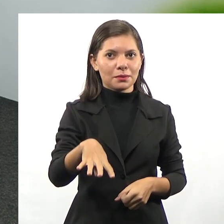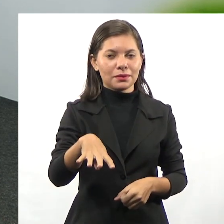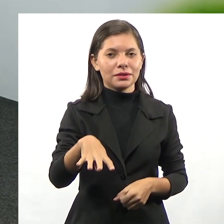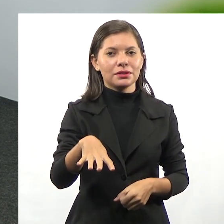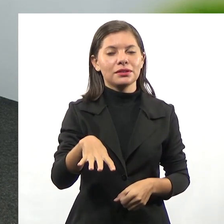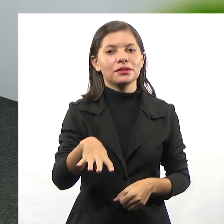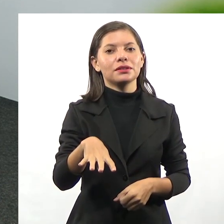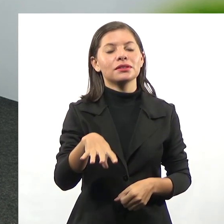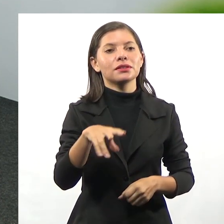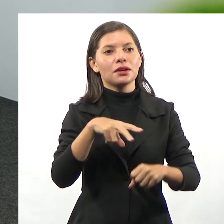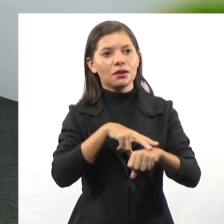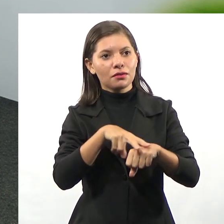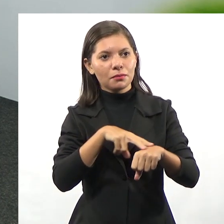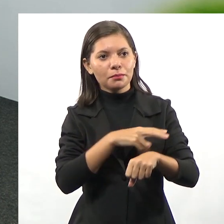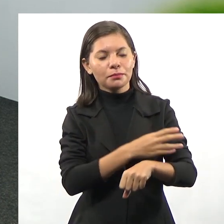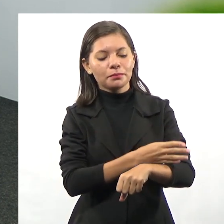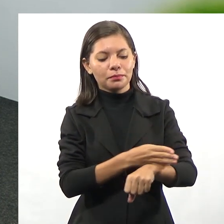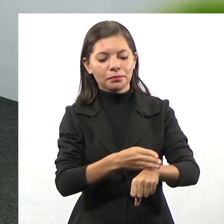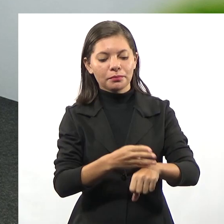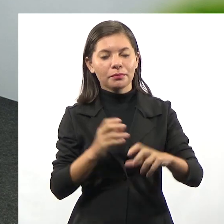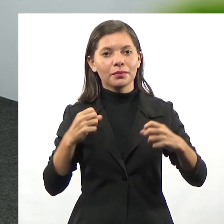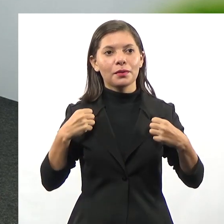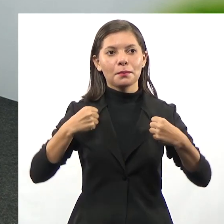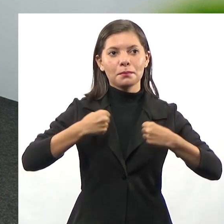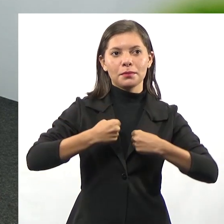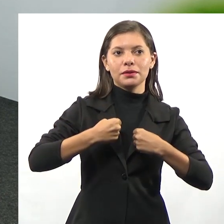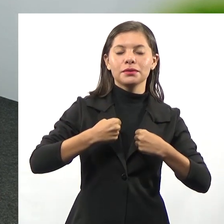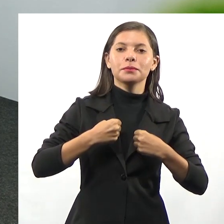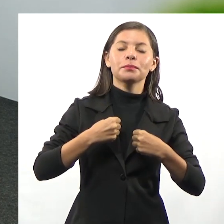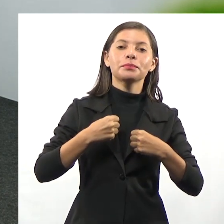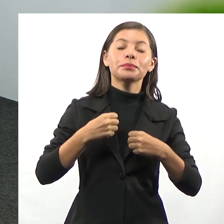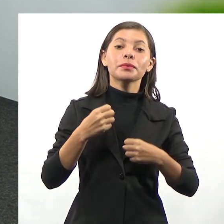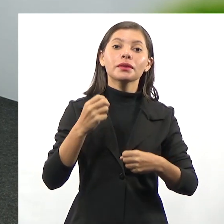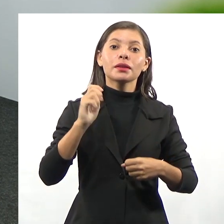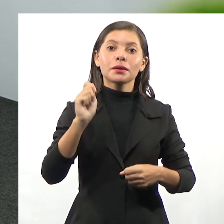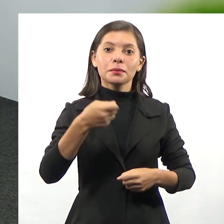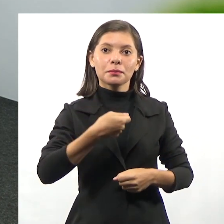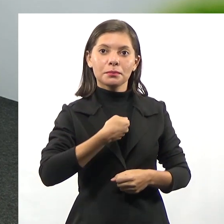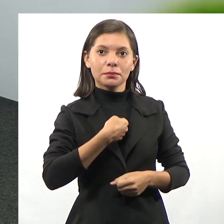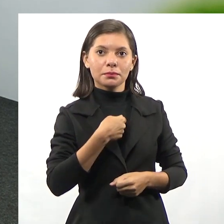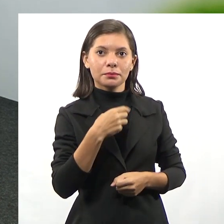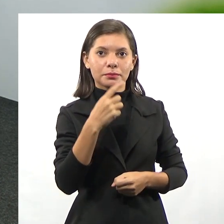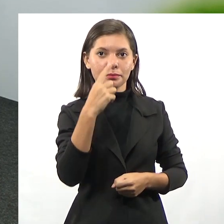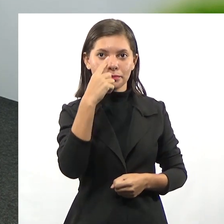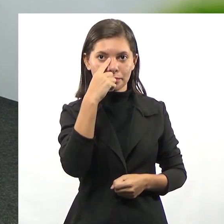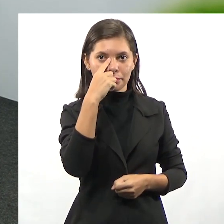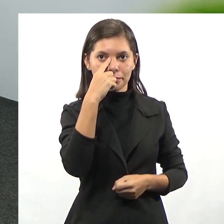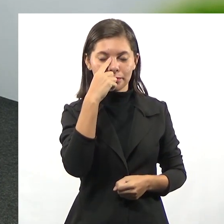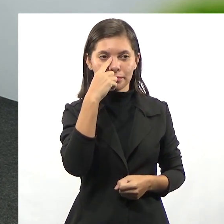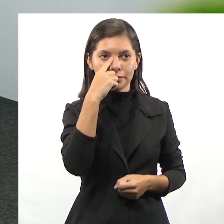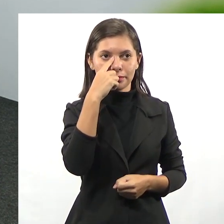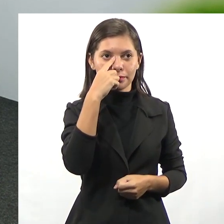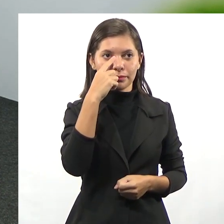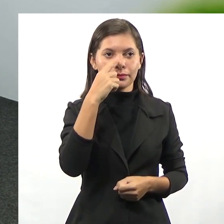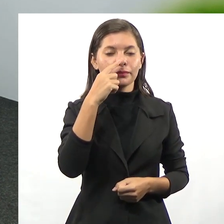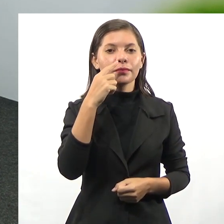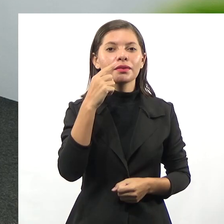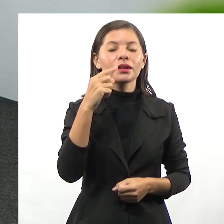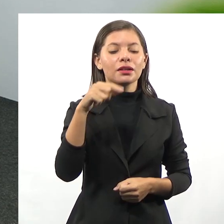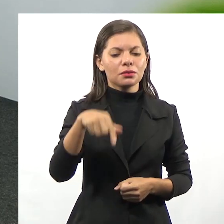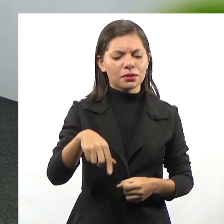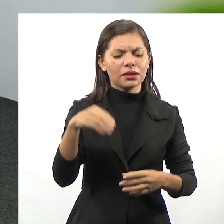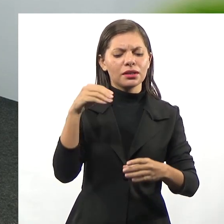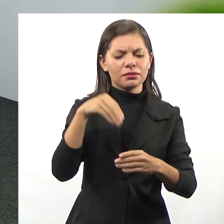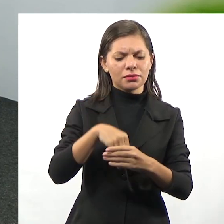detalhes listras vermelhas e branco e um blazer sobre essa camisa. Meu sinal para a comunidade surda, Rafael,